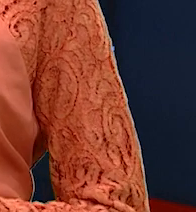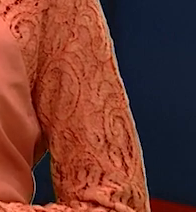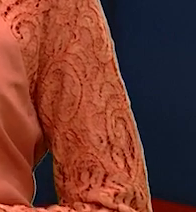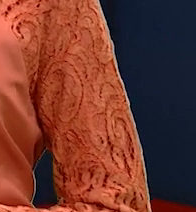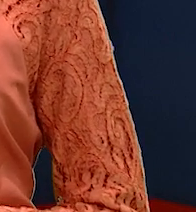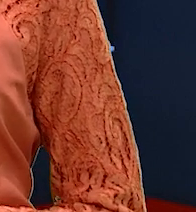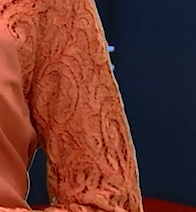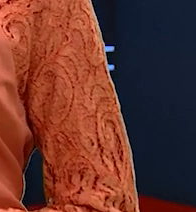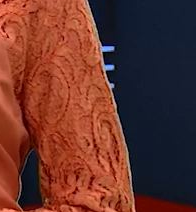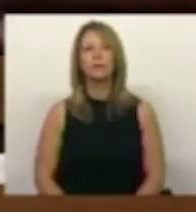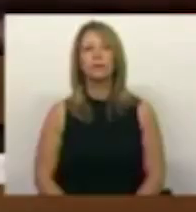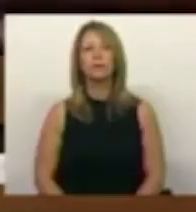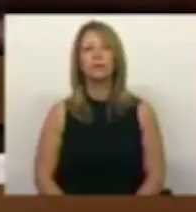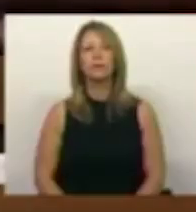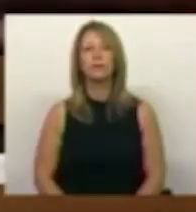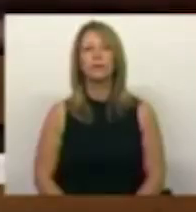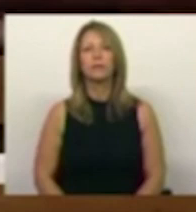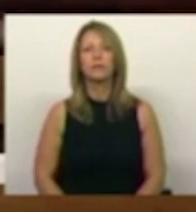sentido.